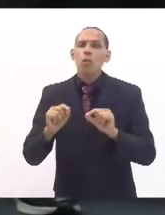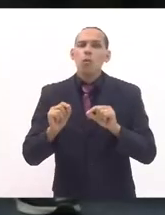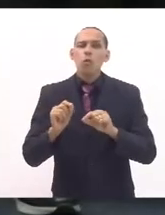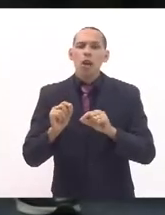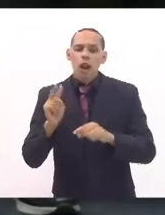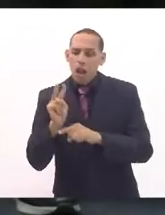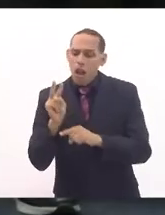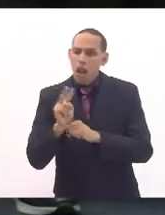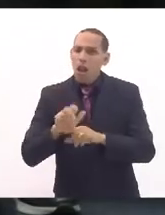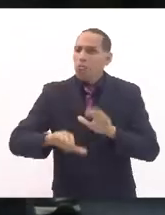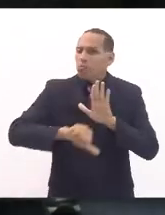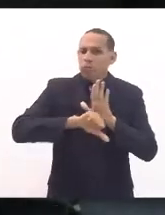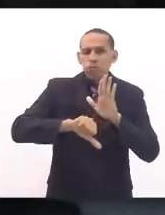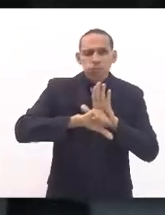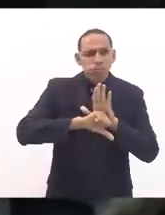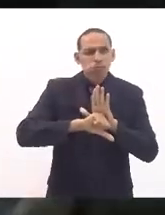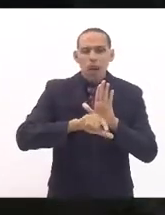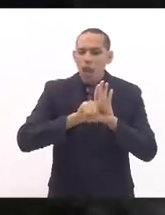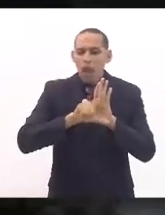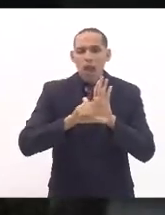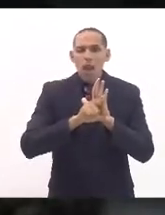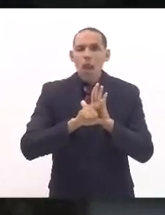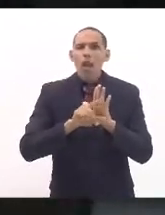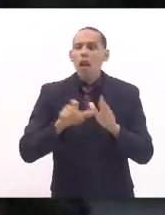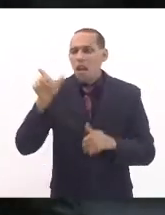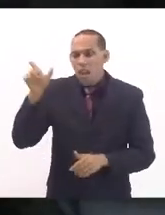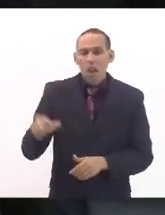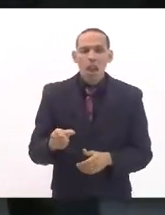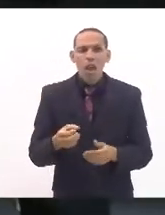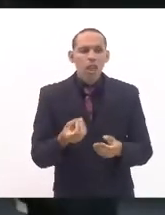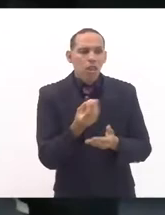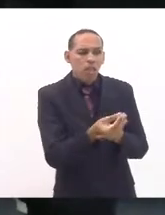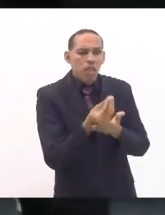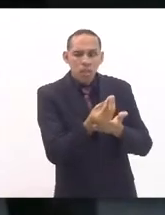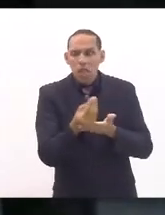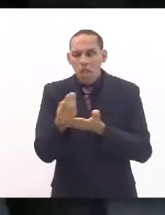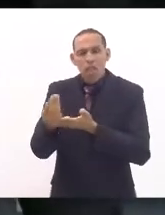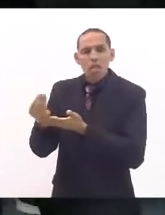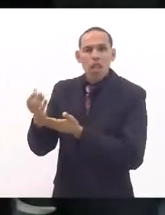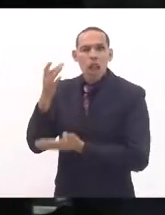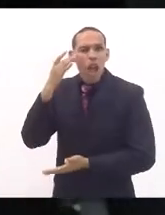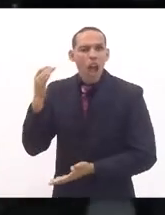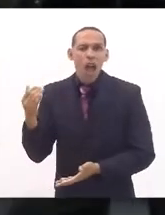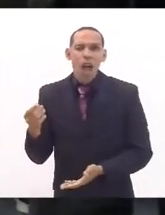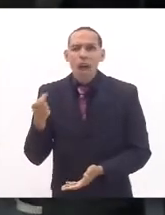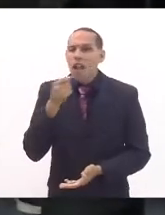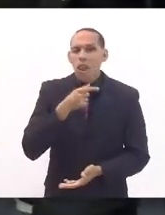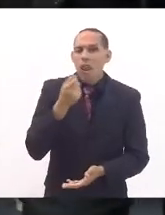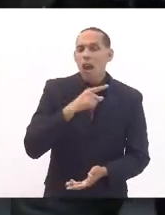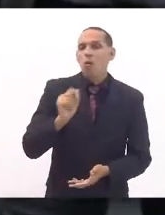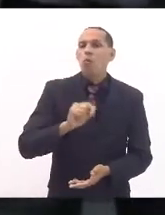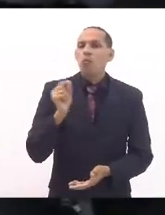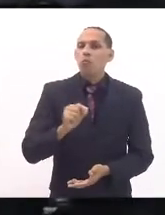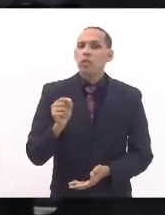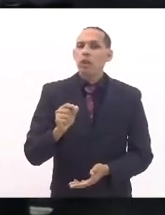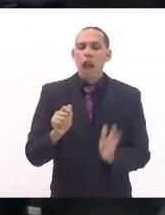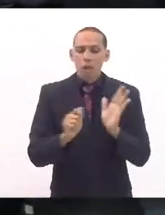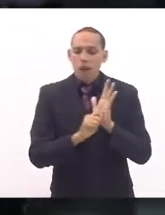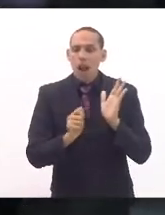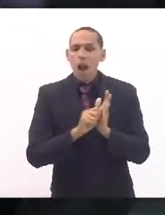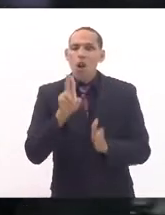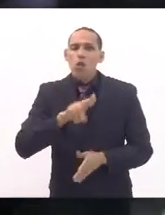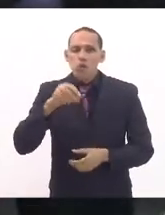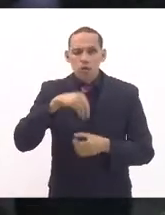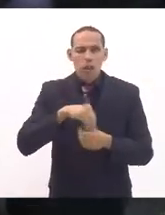Penal, fique oferecendo e achando graça o uso da maconha no estado do Rio de